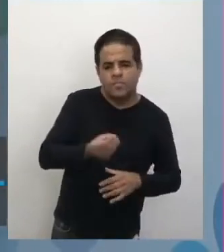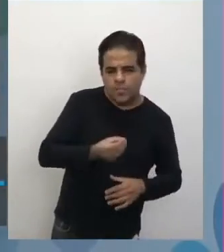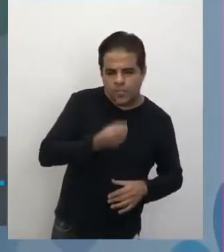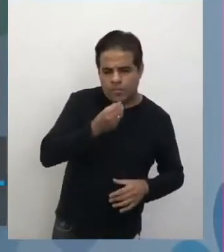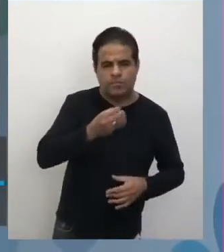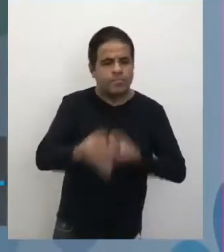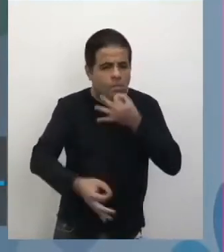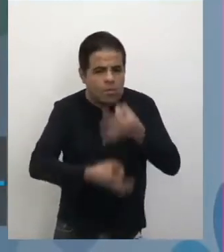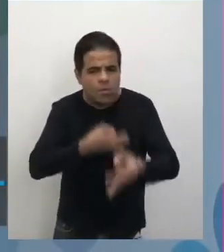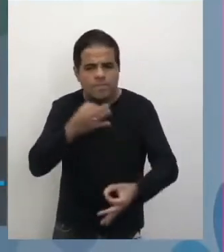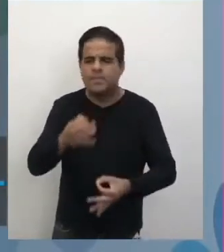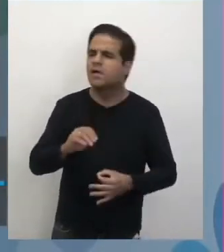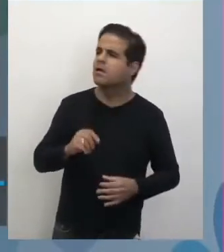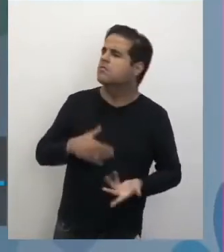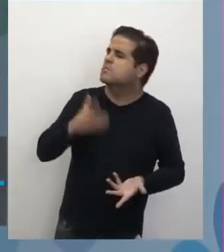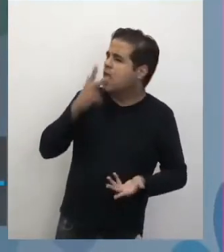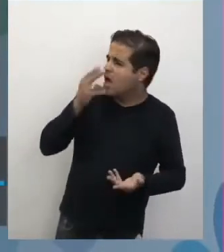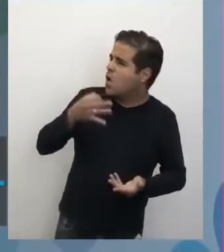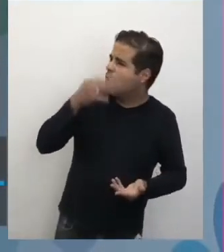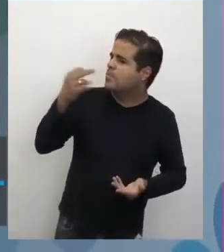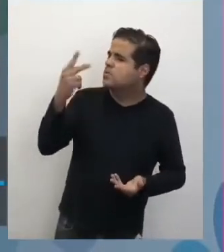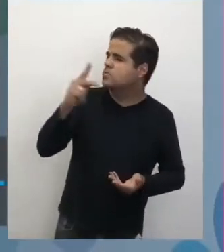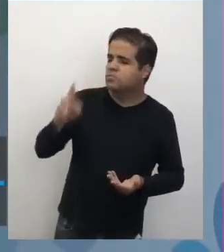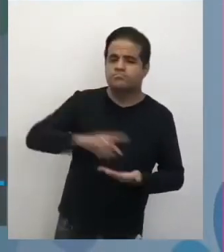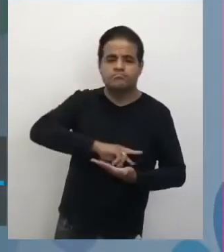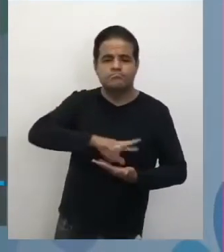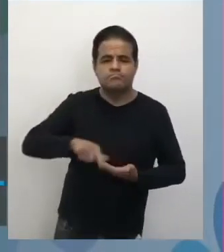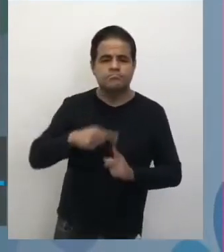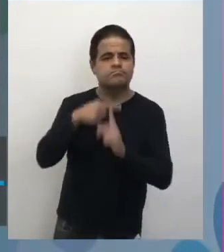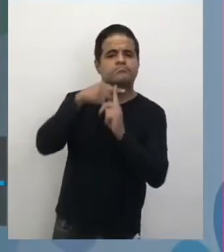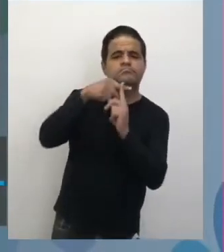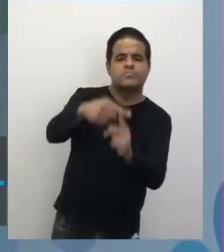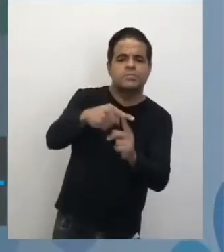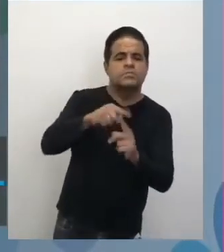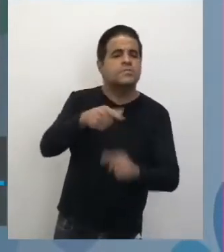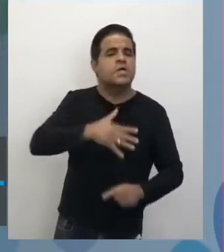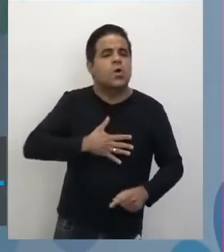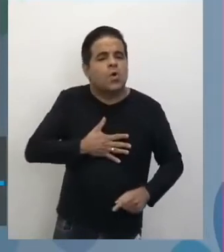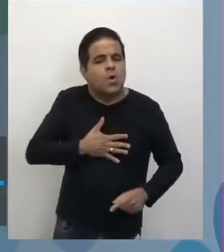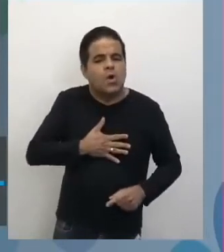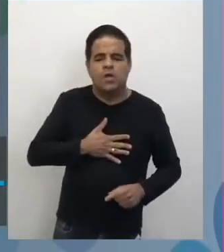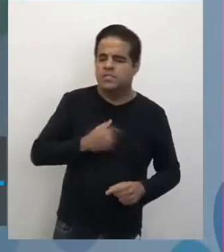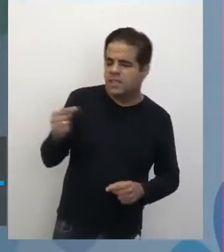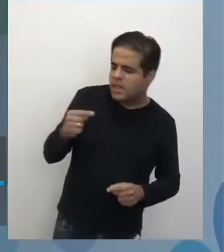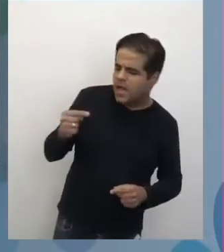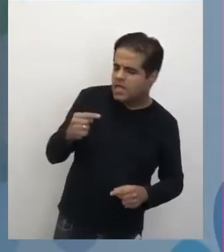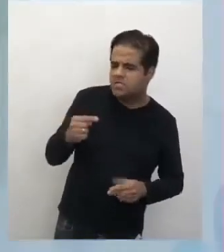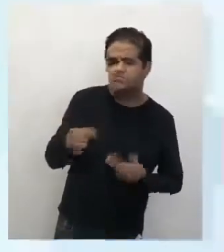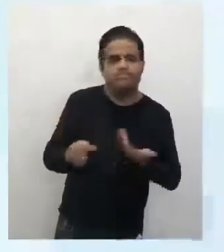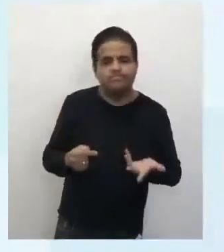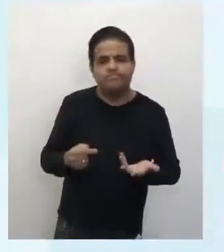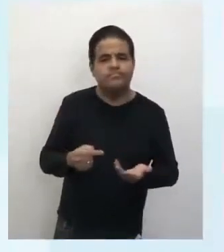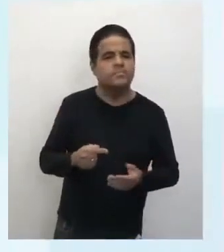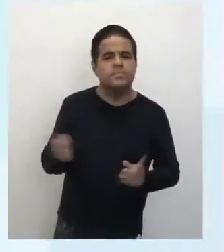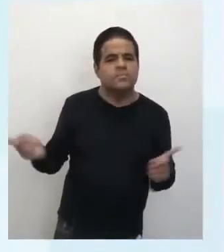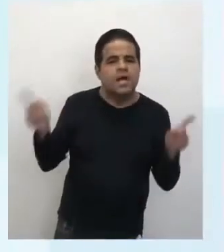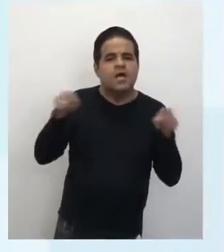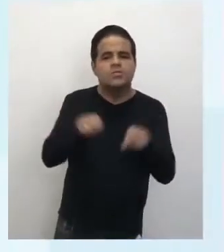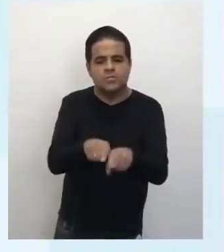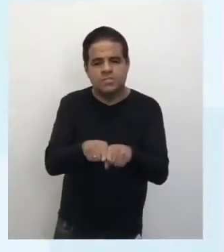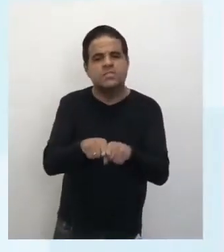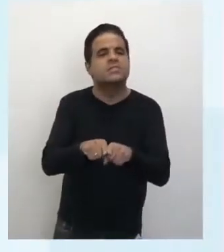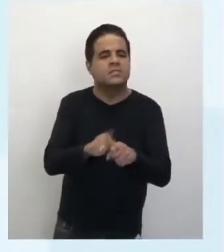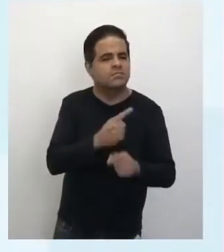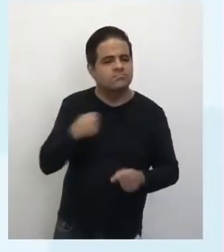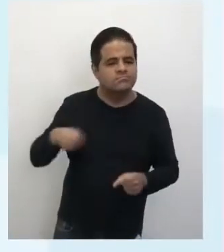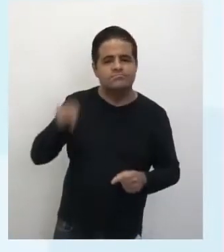comentar com a gente, estudantes, o que você acha aí, né? De que aspectos positivos e negativos você associa, né? De acordo com o